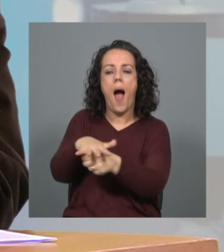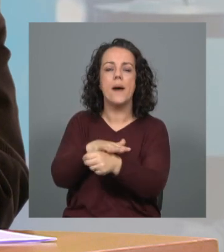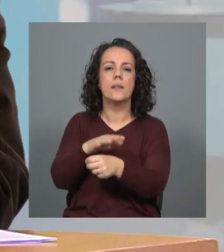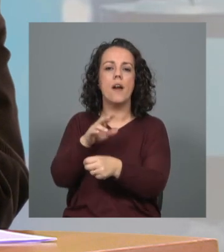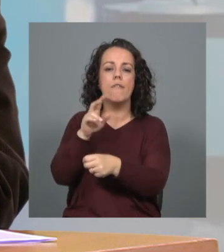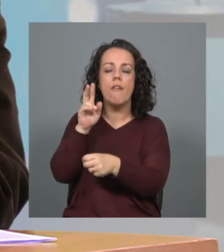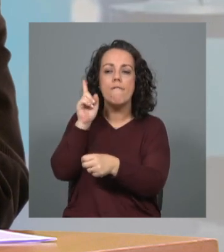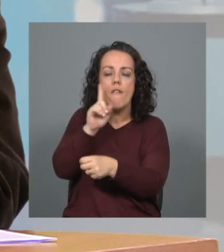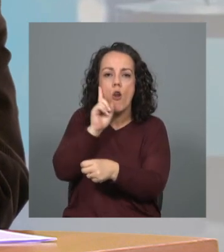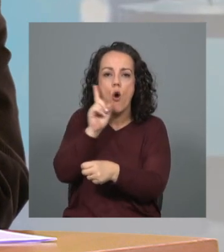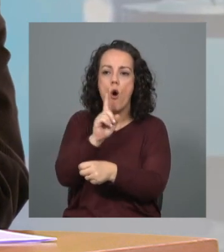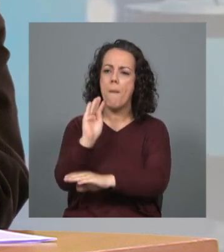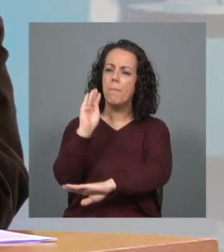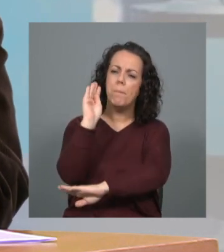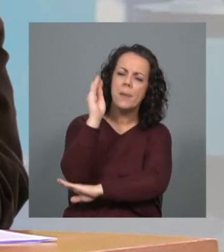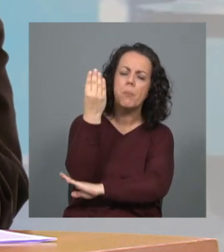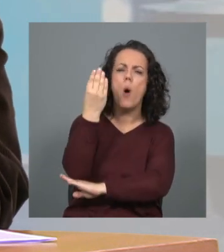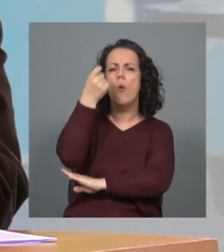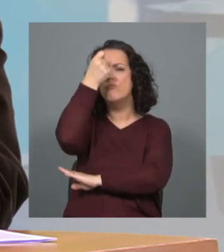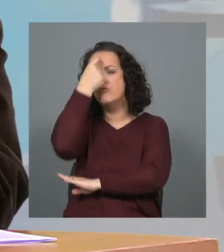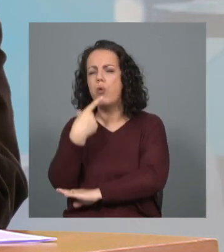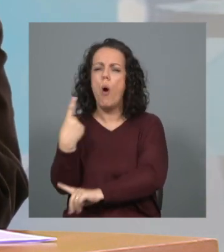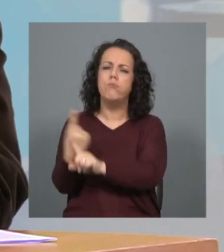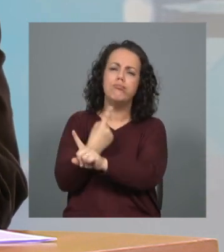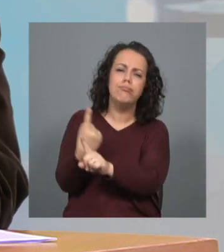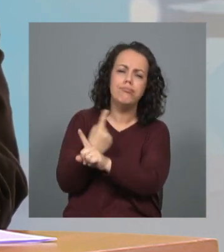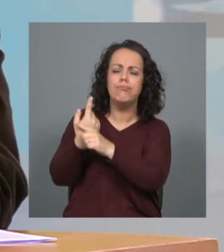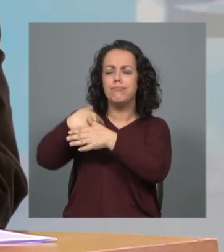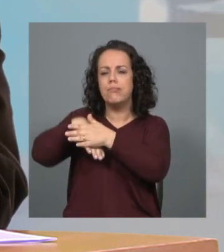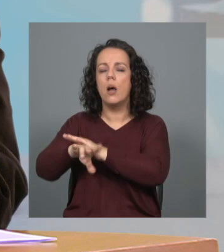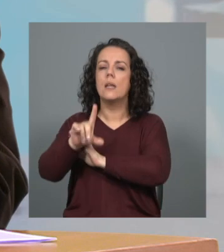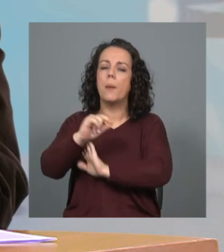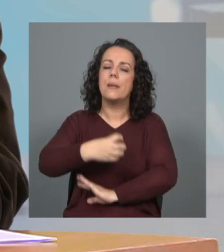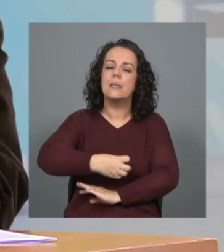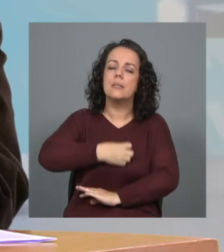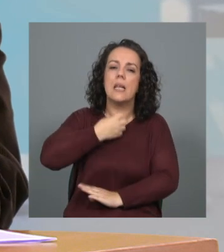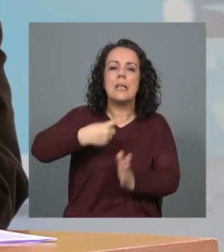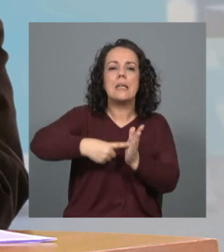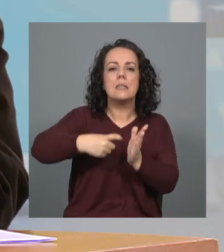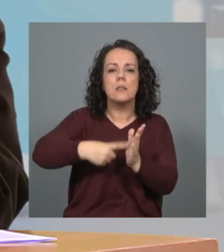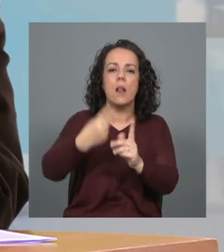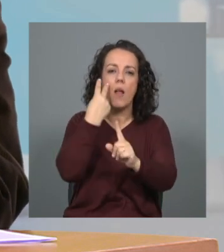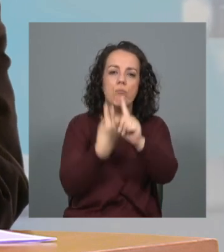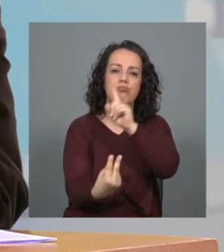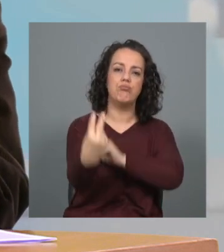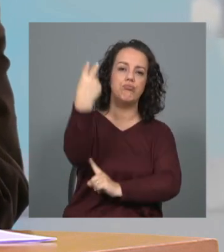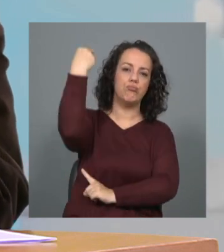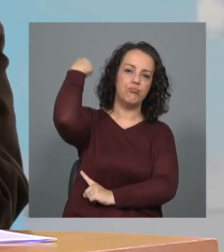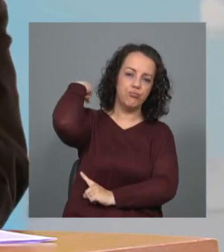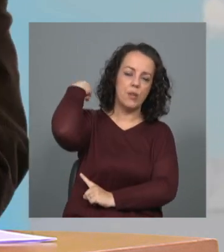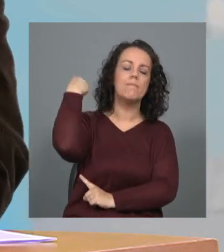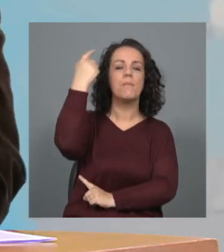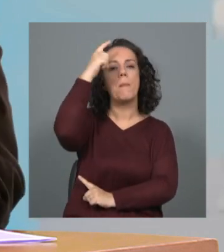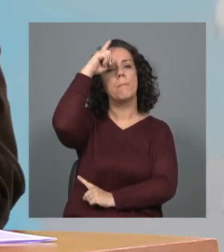lado, a valorizar também a necessidade de uma revisitação da própria história das sociedades, numa perspectiva de uma